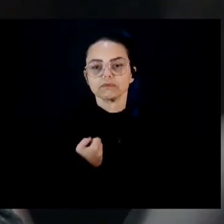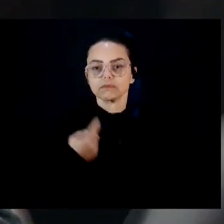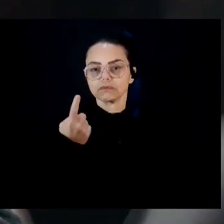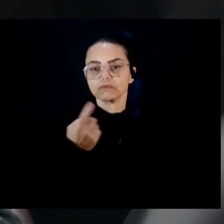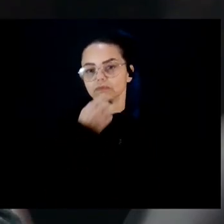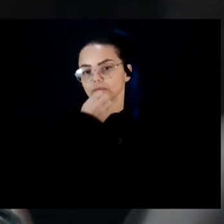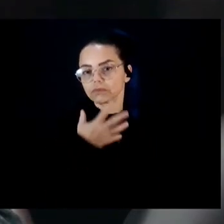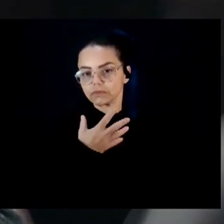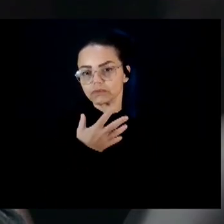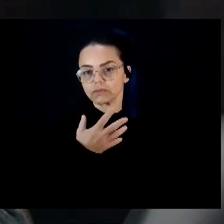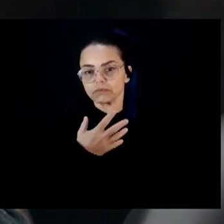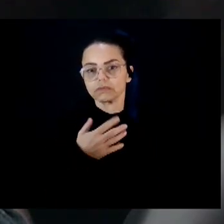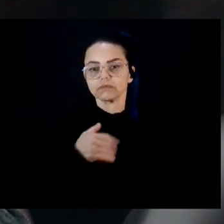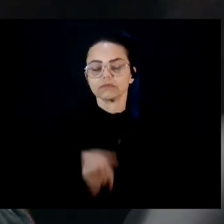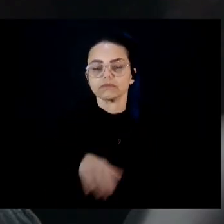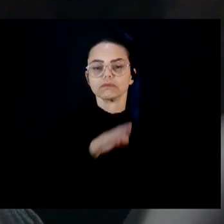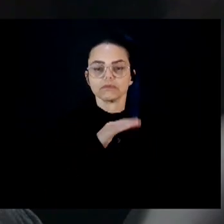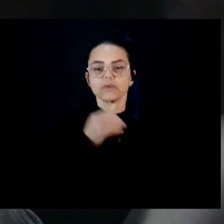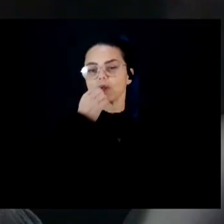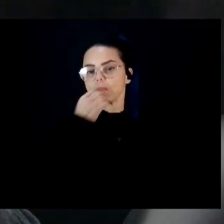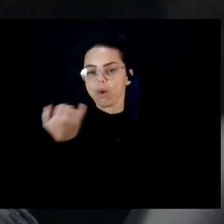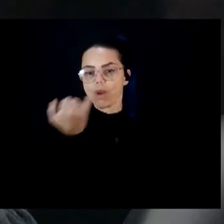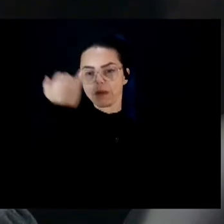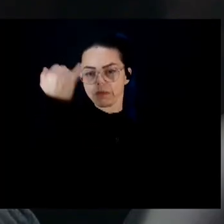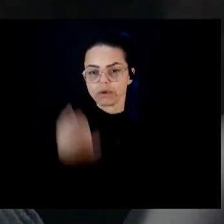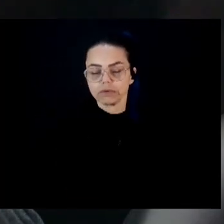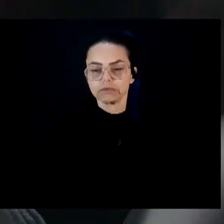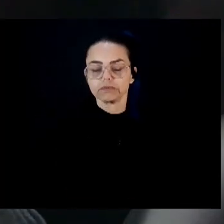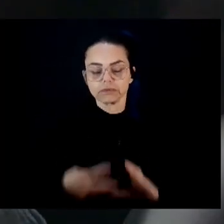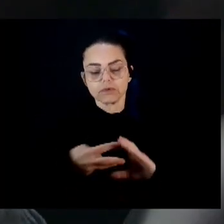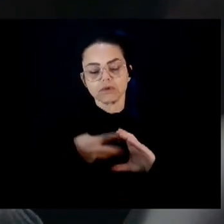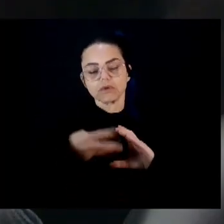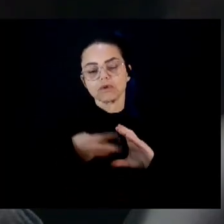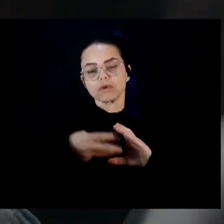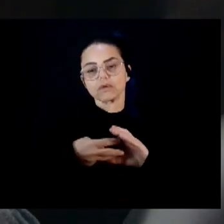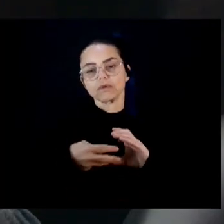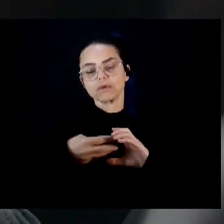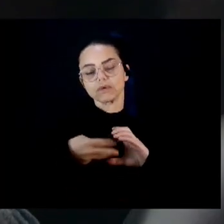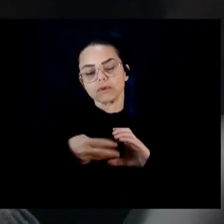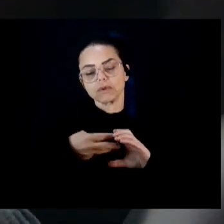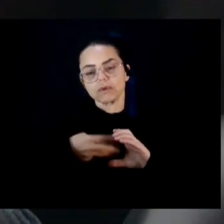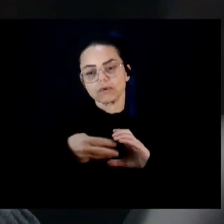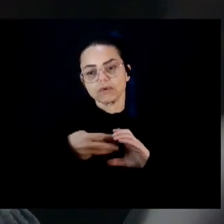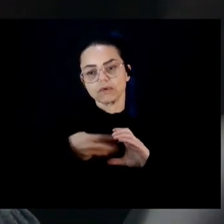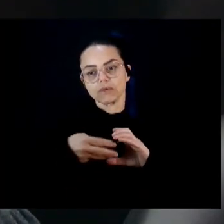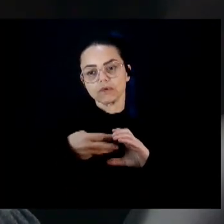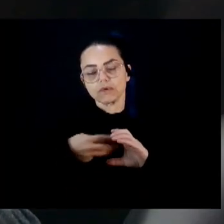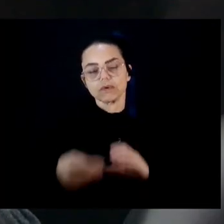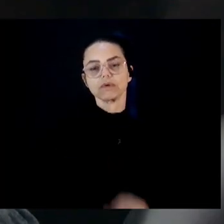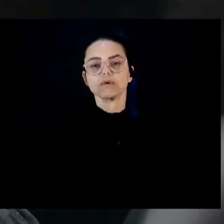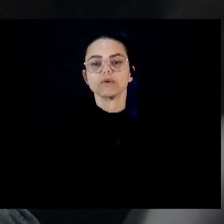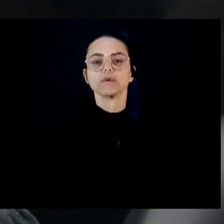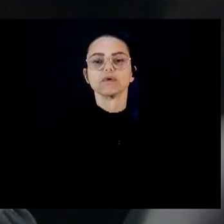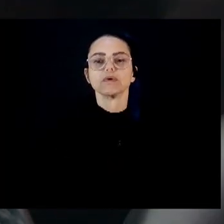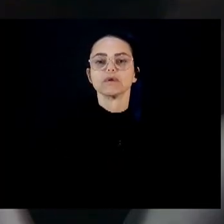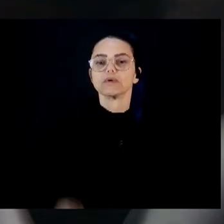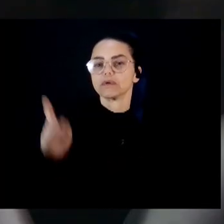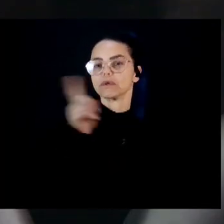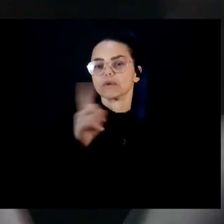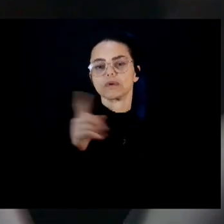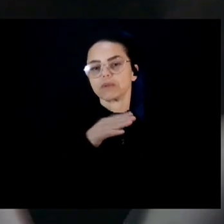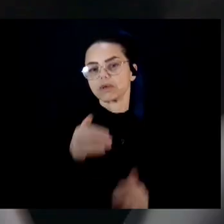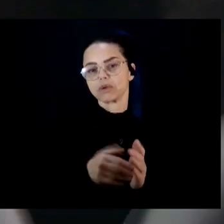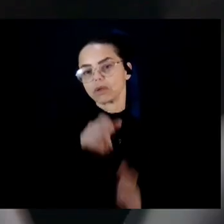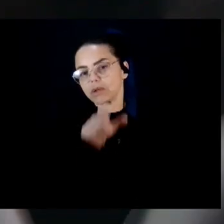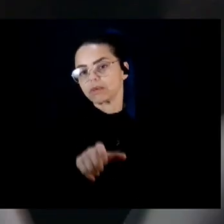está no topo da cadeia do que mais tem de evidência. Mas mesmo ela estando no topo da cadeia, a creatina não é para todo mundo. Exato.